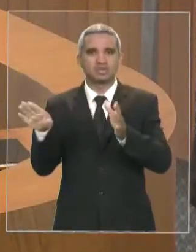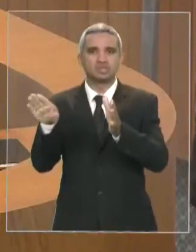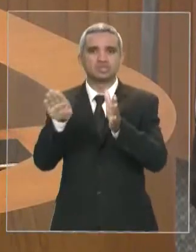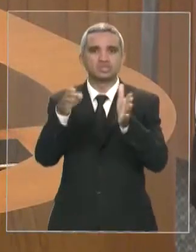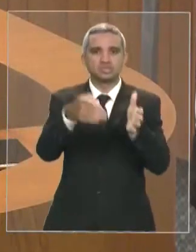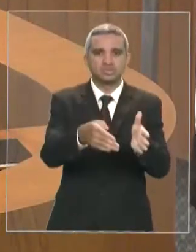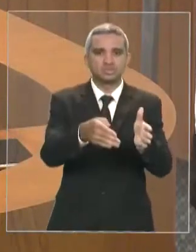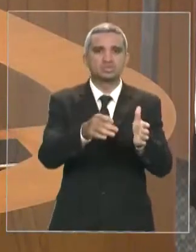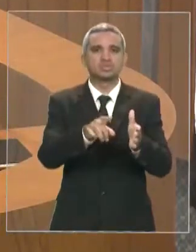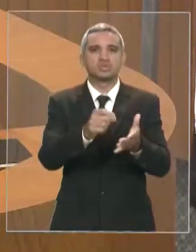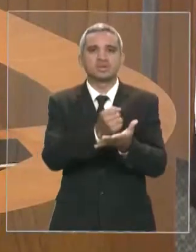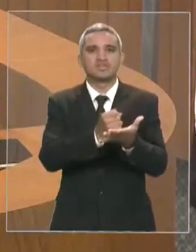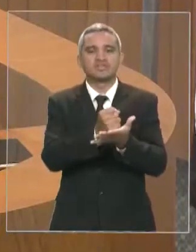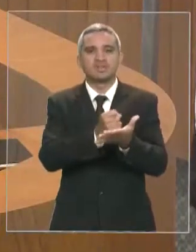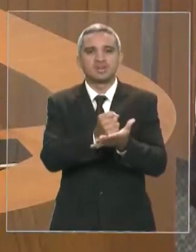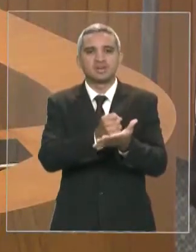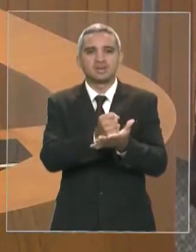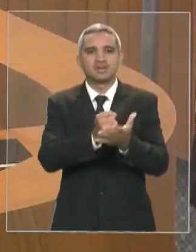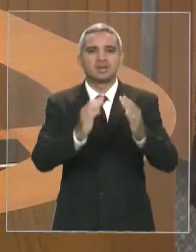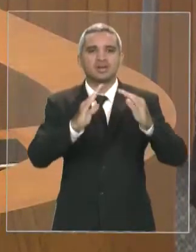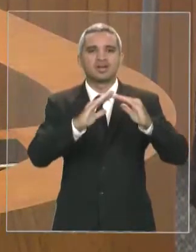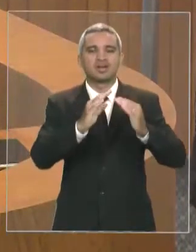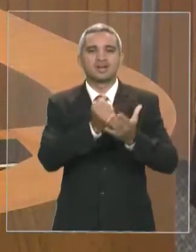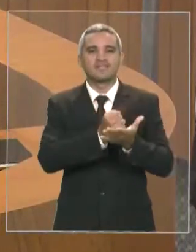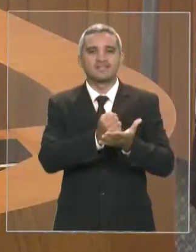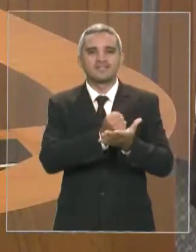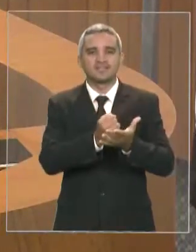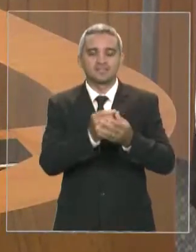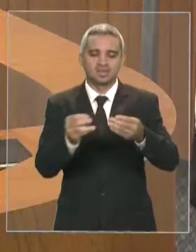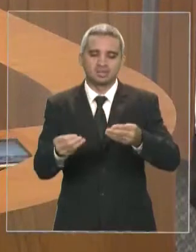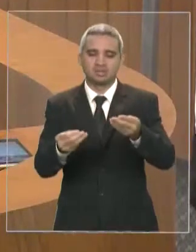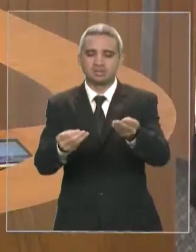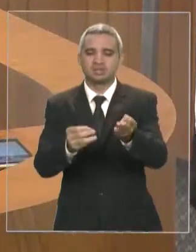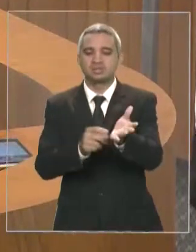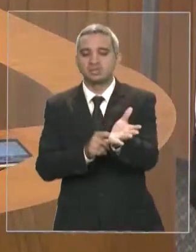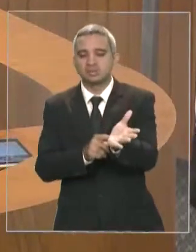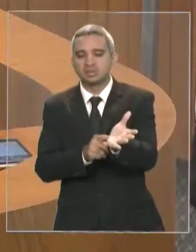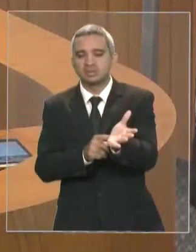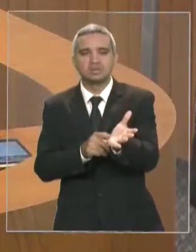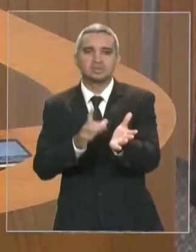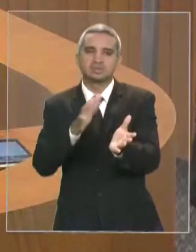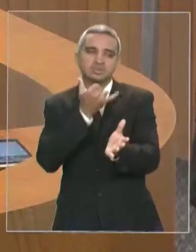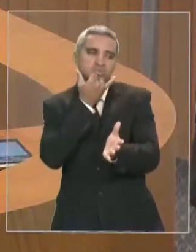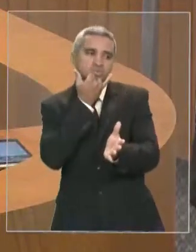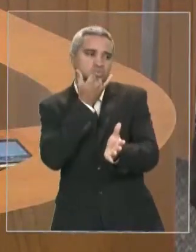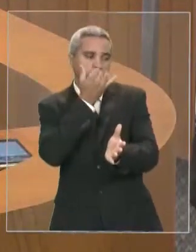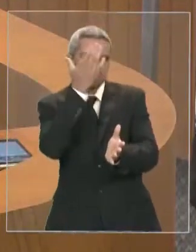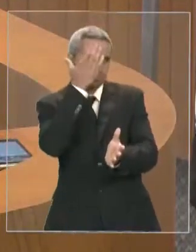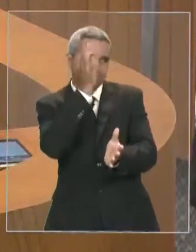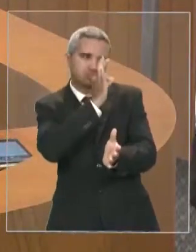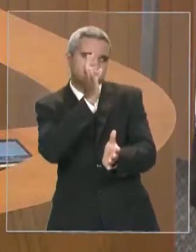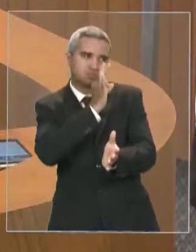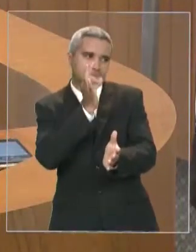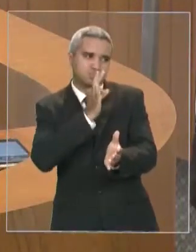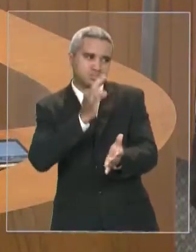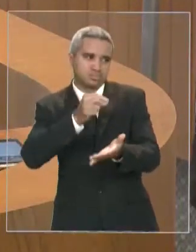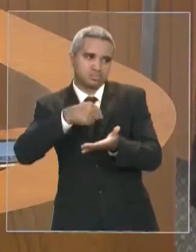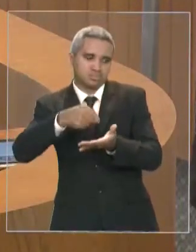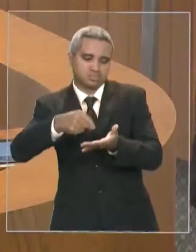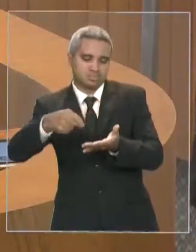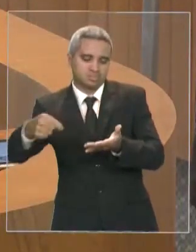nem o atendente da farmácia e nem o paciente conseguiu identificar o que ali estava escrito? Isso